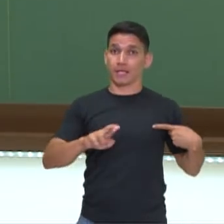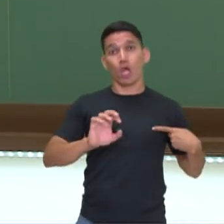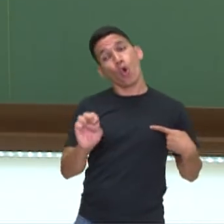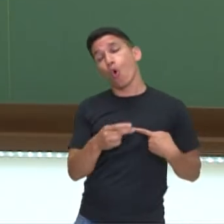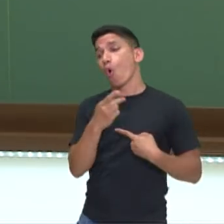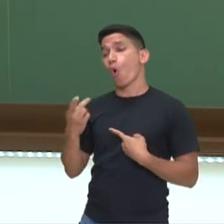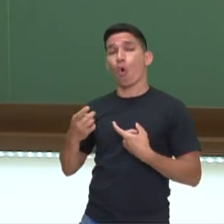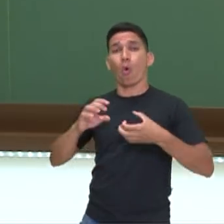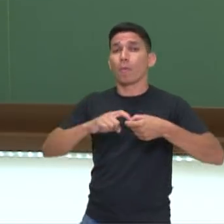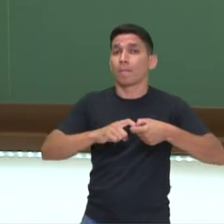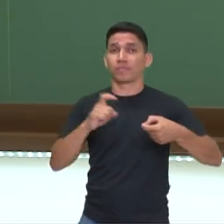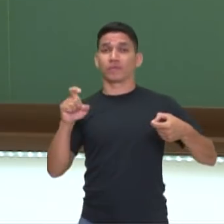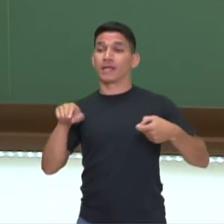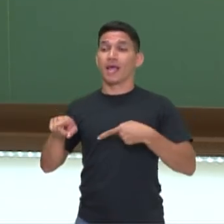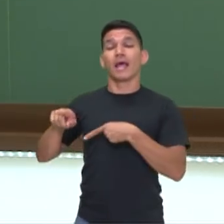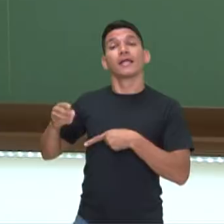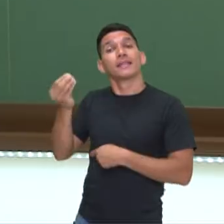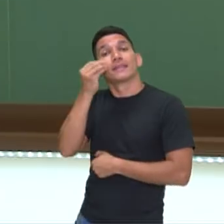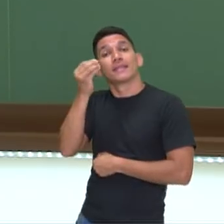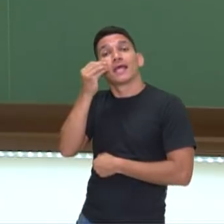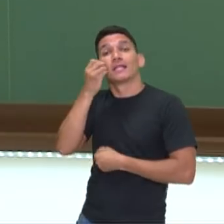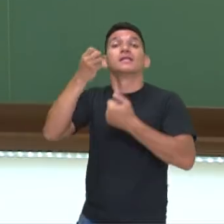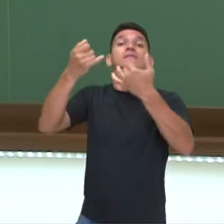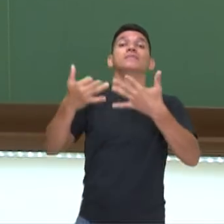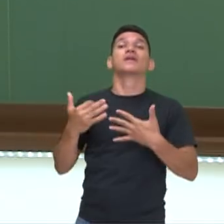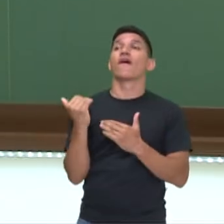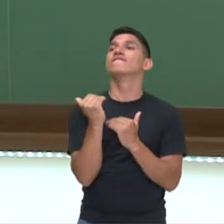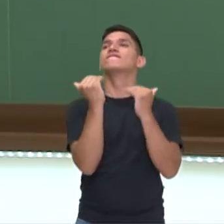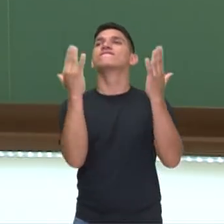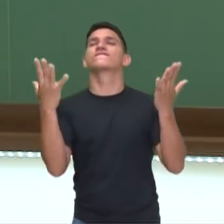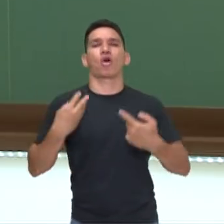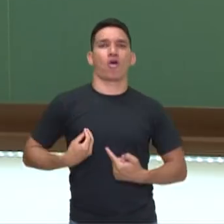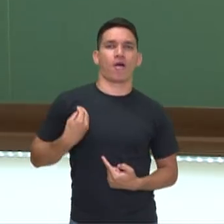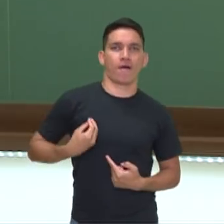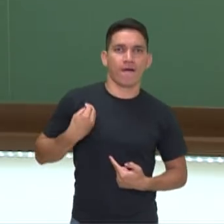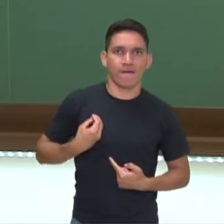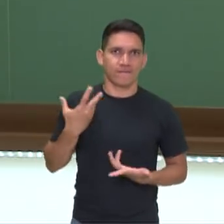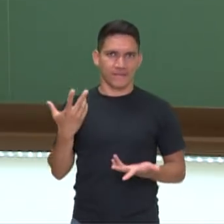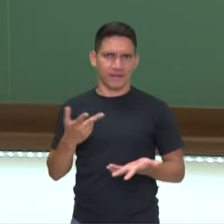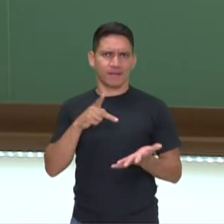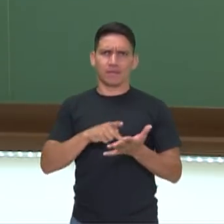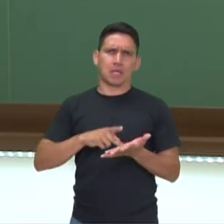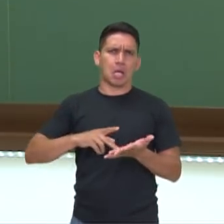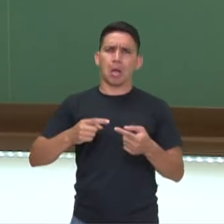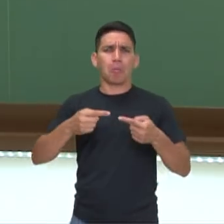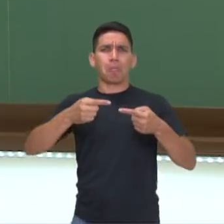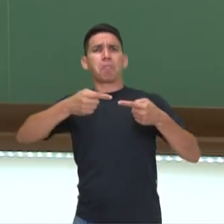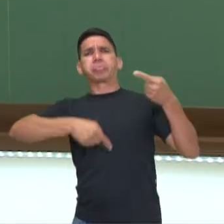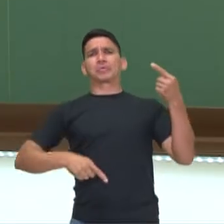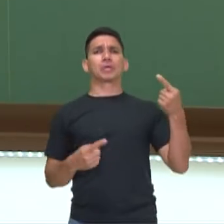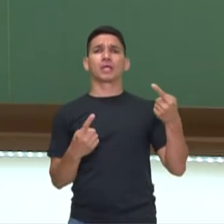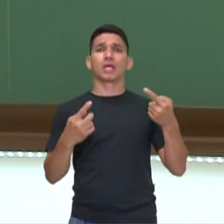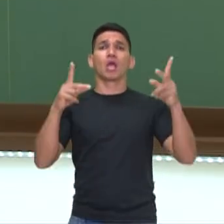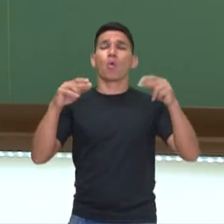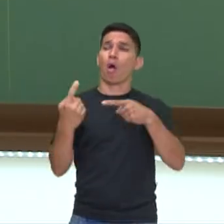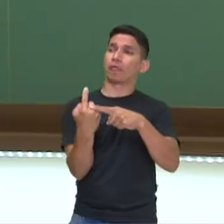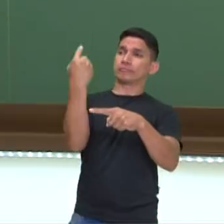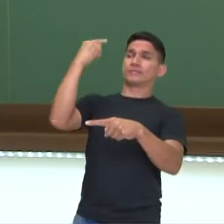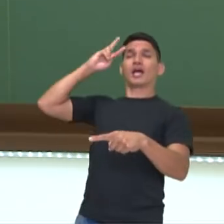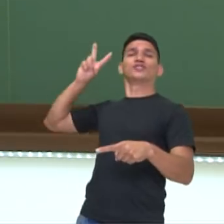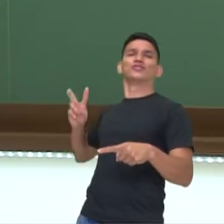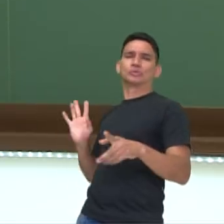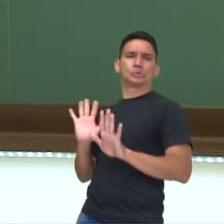lenda explica algo sobrenatural, mas da realidade, do momento, não tem a ver lá com o passado, com a origem de todas as coisas.